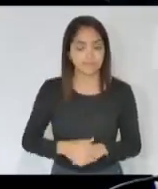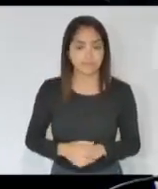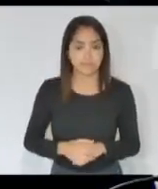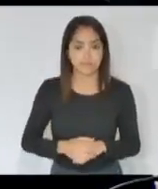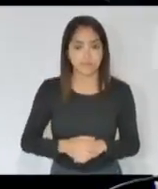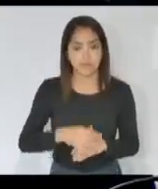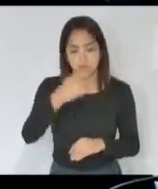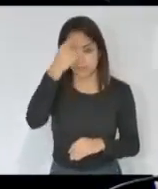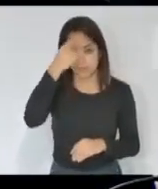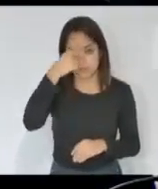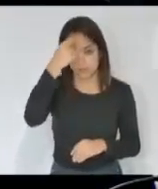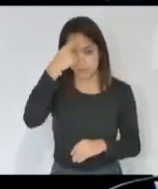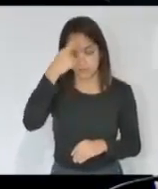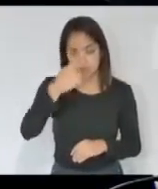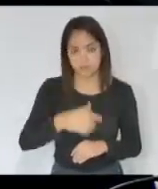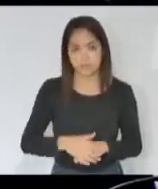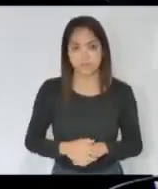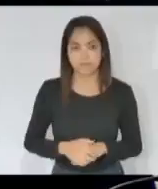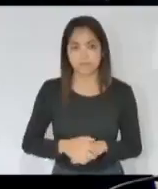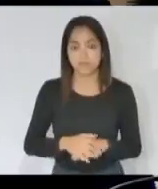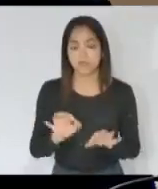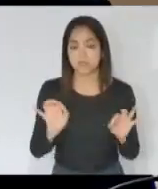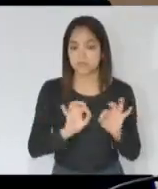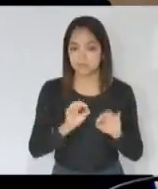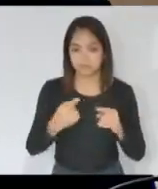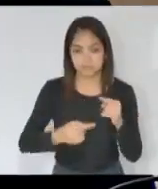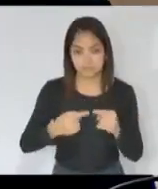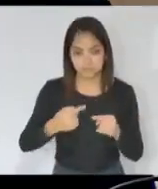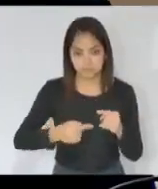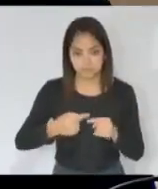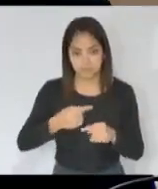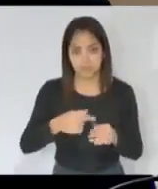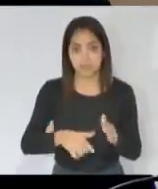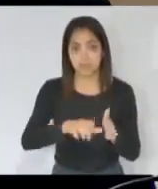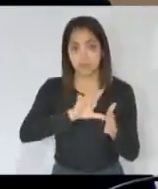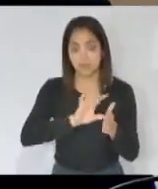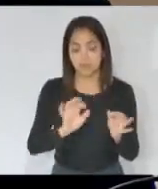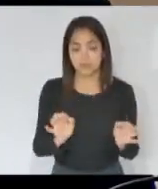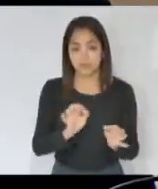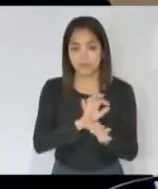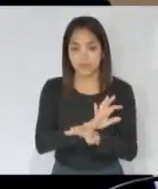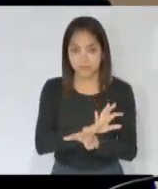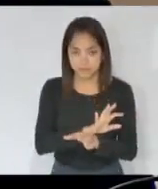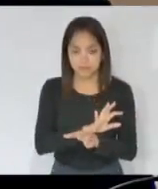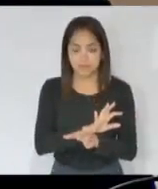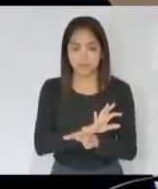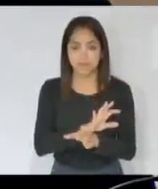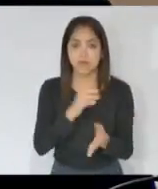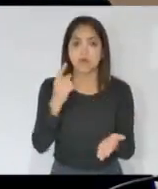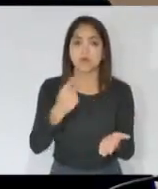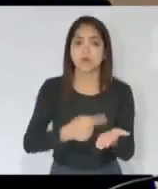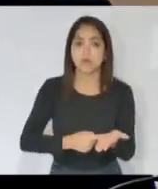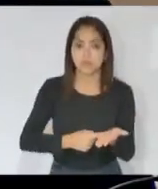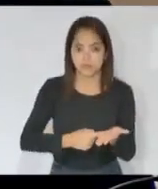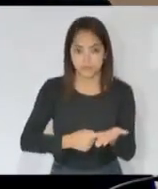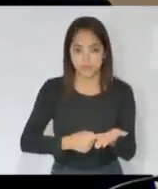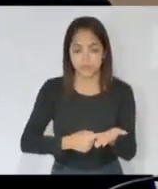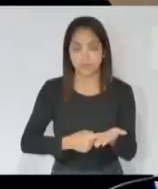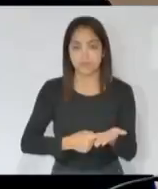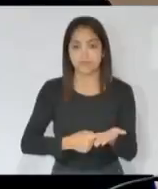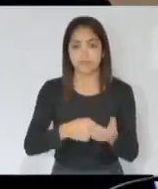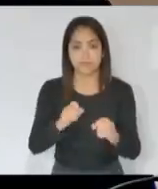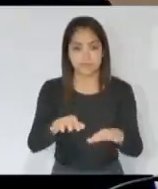Maurício Scudelark. Nada mais havendo, o senhor presidente, antes de encerrar a sessão, convocou outra